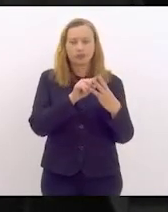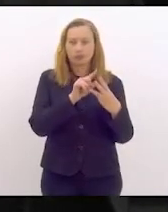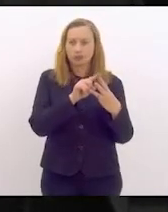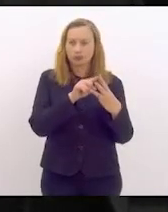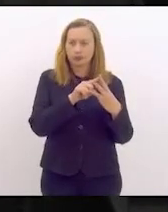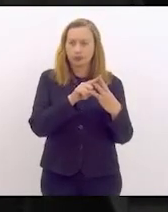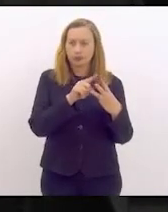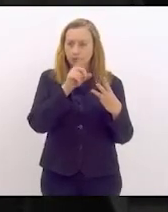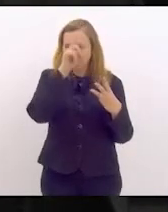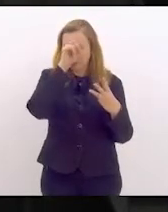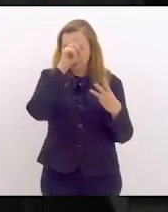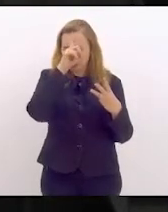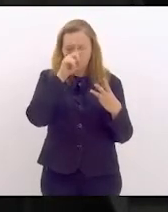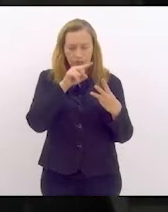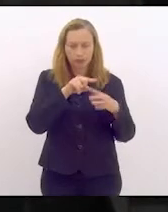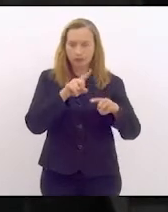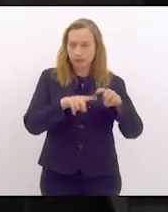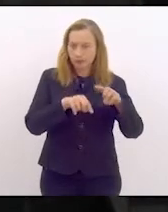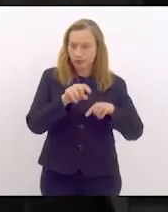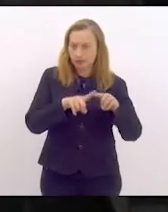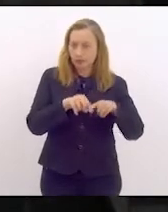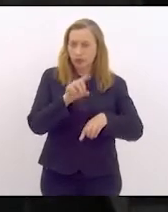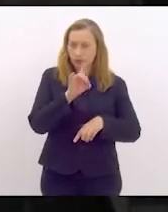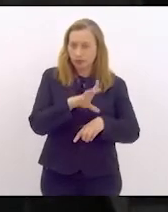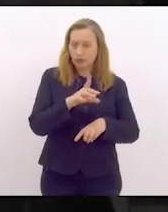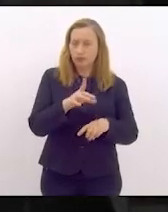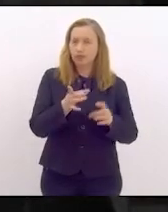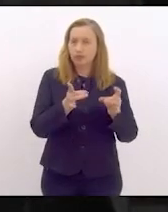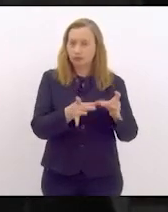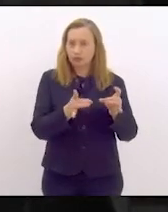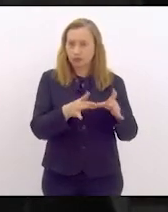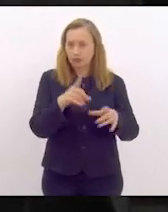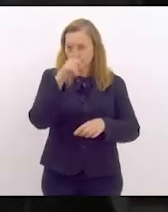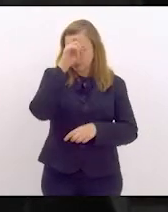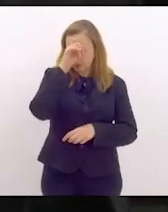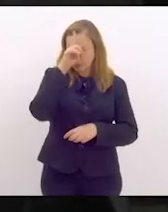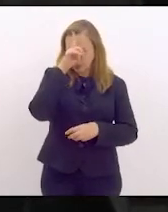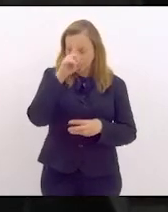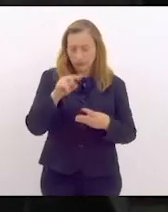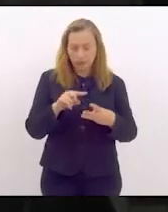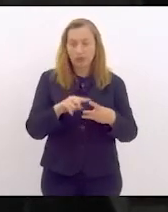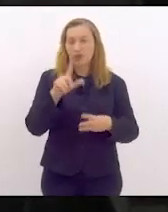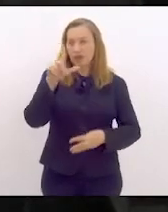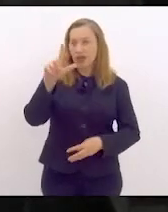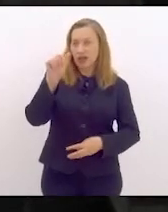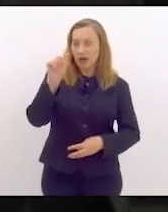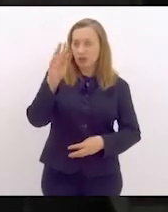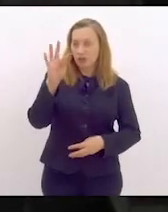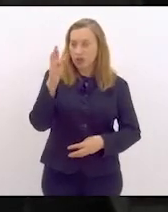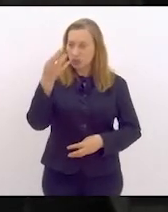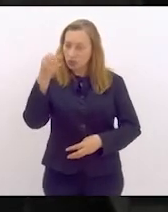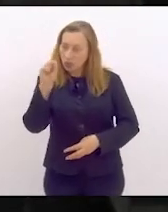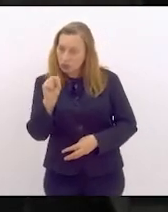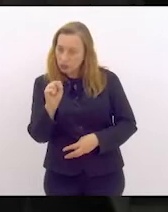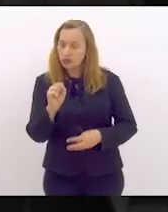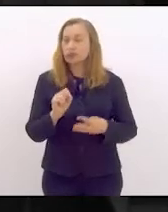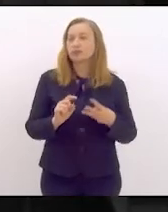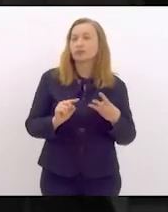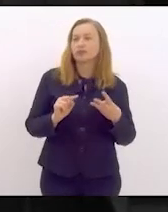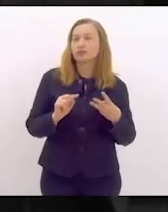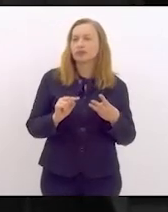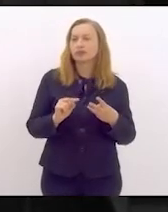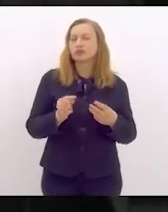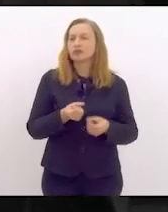O hospitalar, que só é vendido diretamente dos laboratórios aos hospitais,